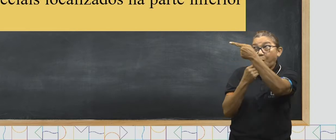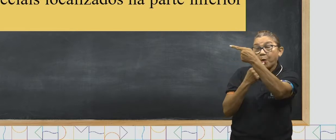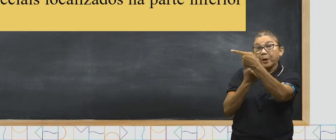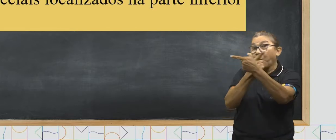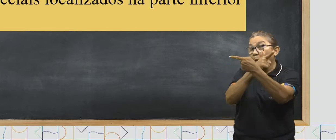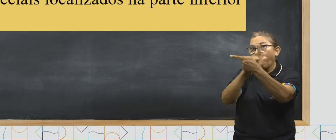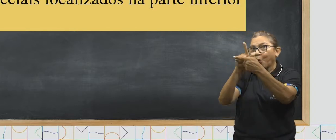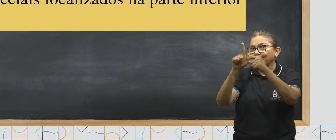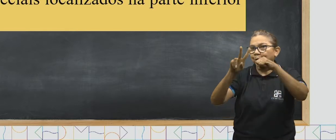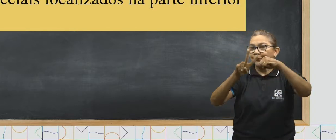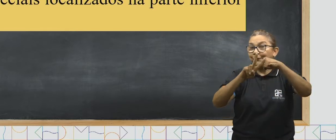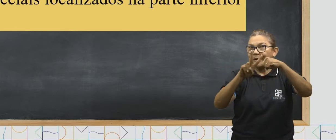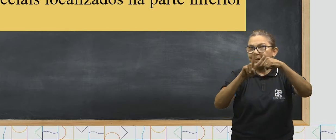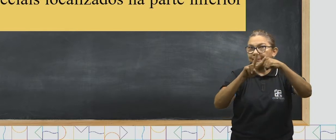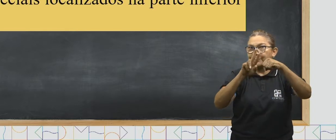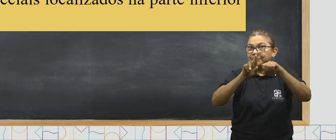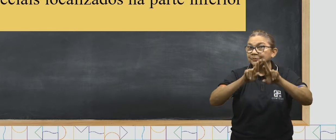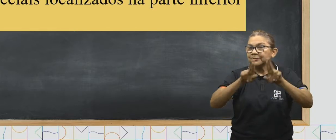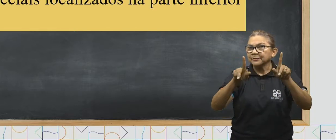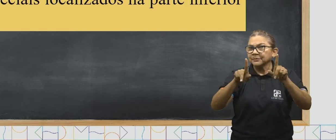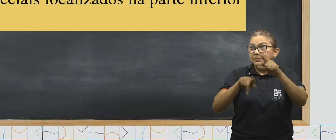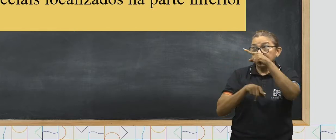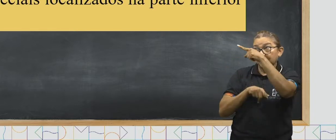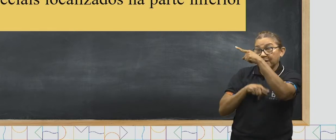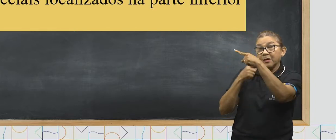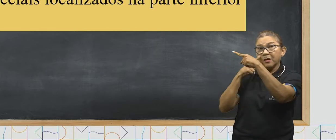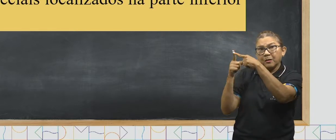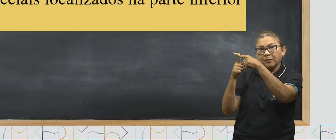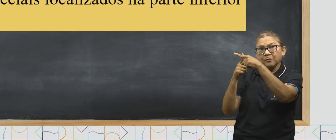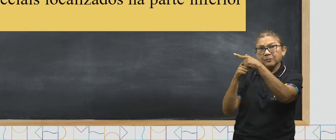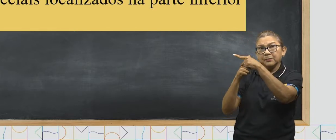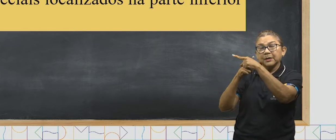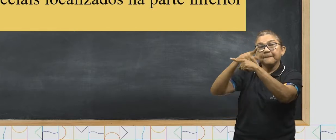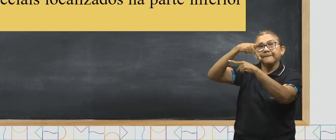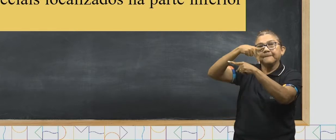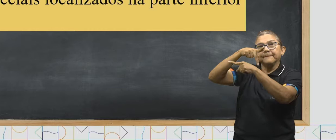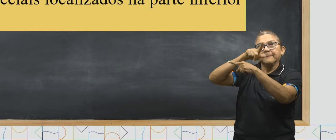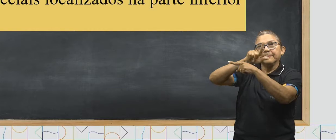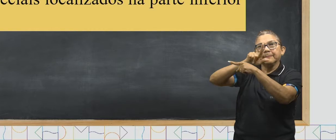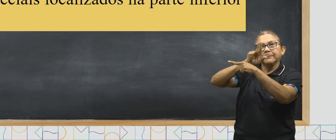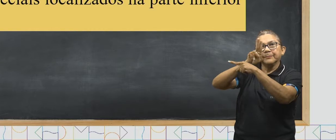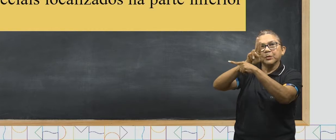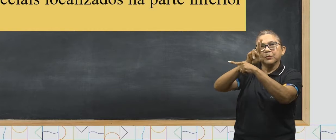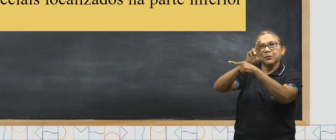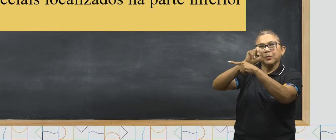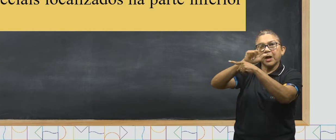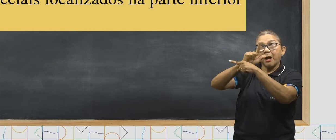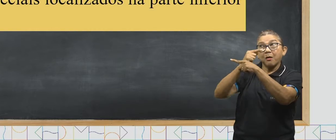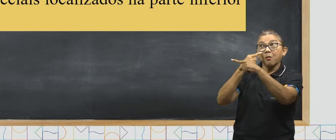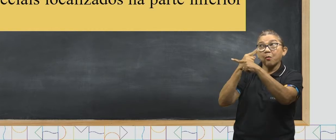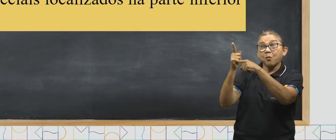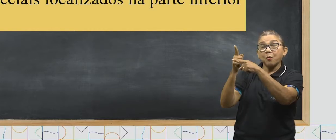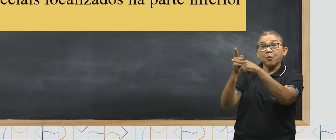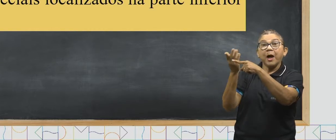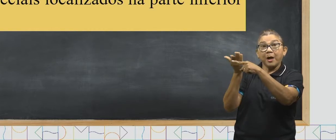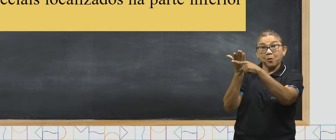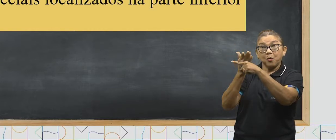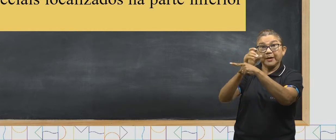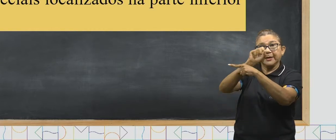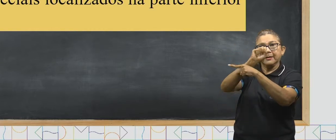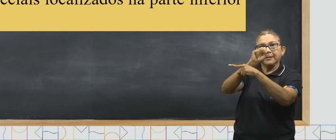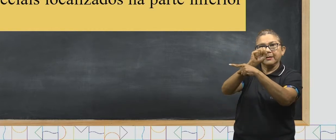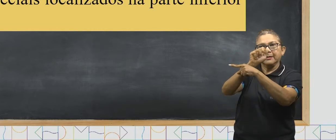o contrário. O verbo está no plural. Veja, é o verbo são. E